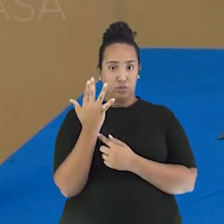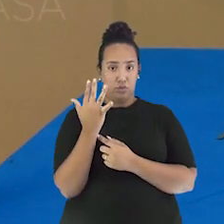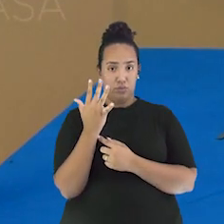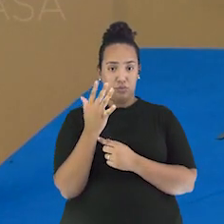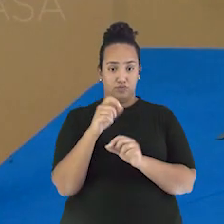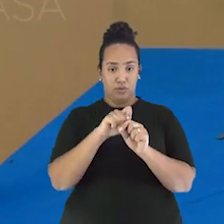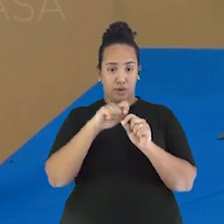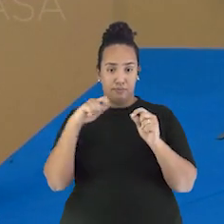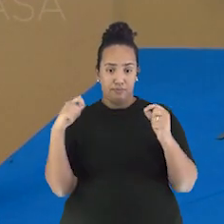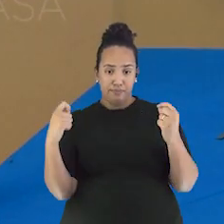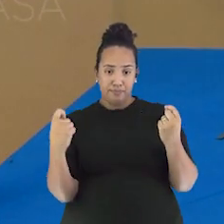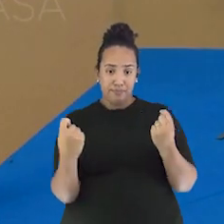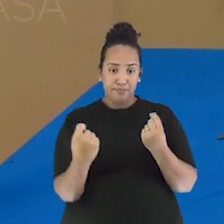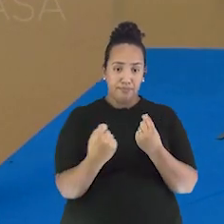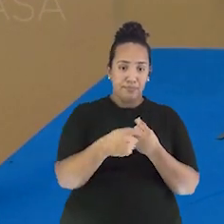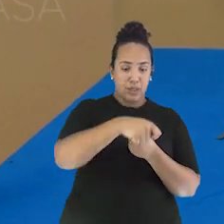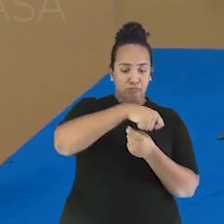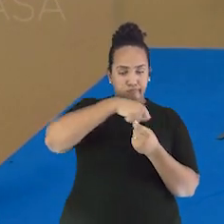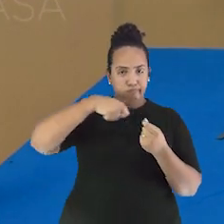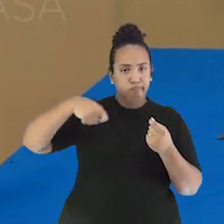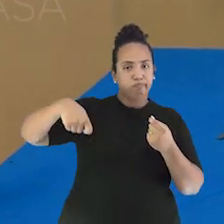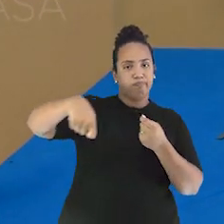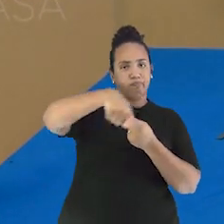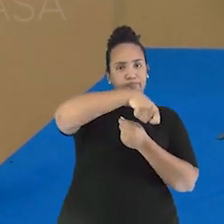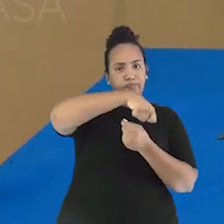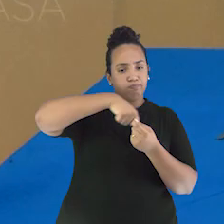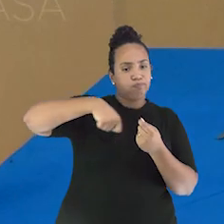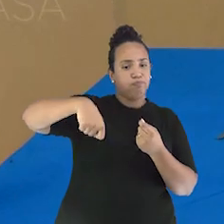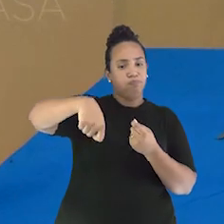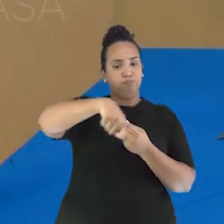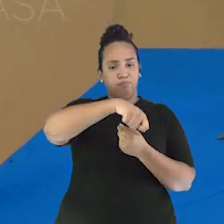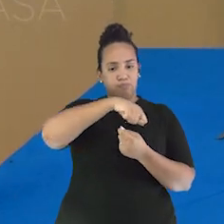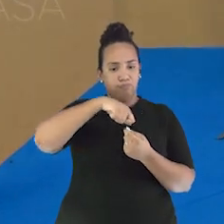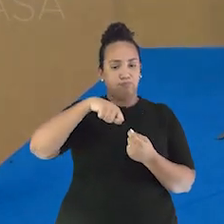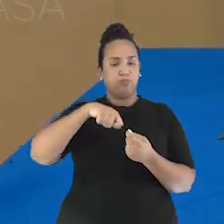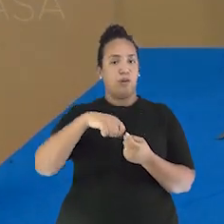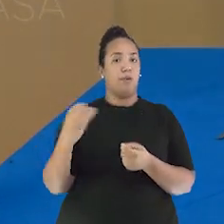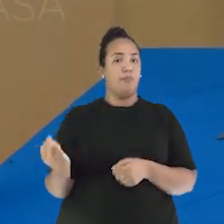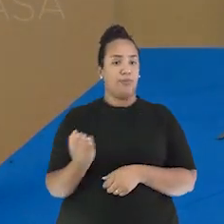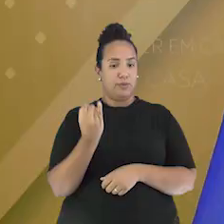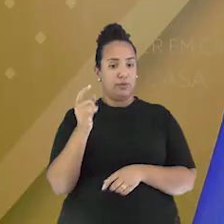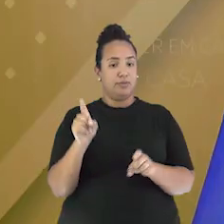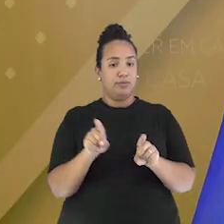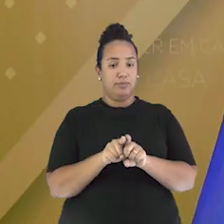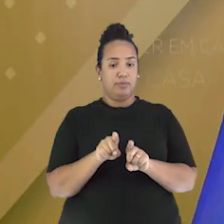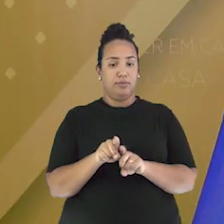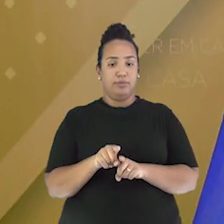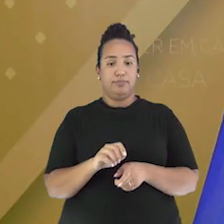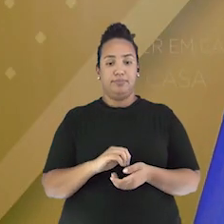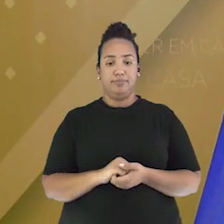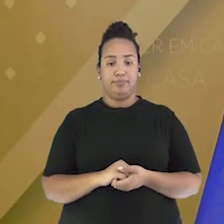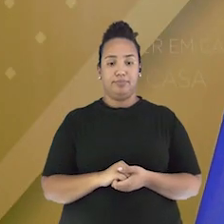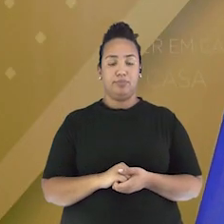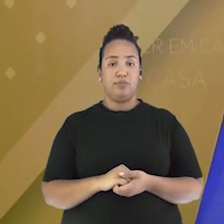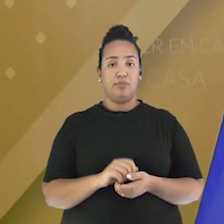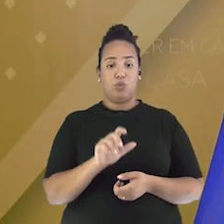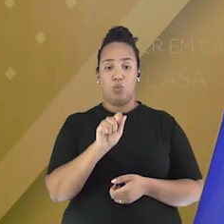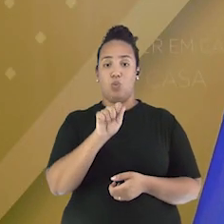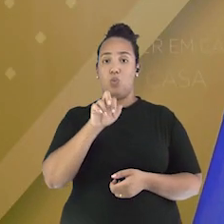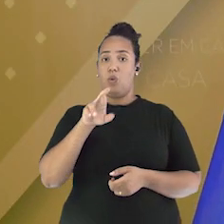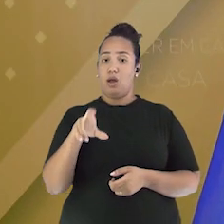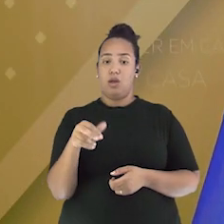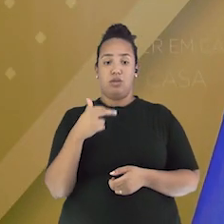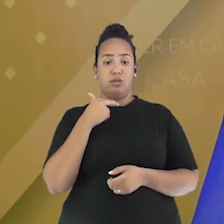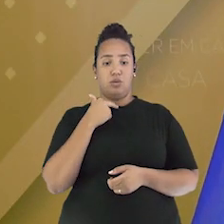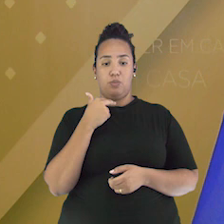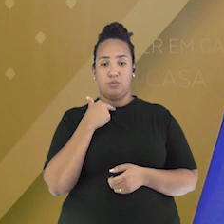embaixo e veda com bastante fita adesiva também, que também é muito importante. O ar não pode, gente, nem fugir por